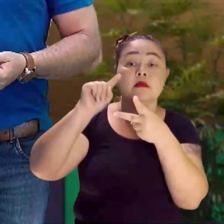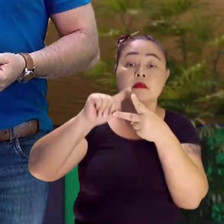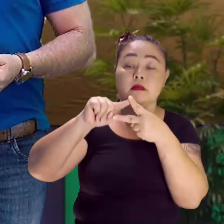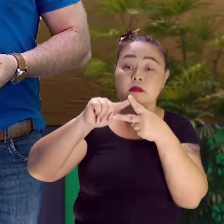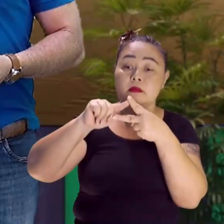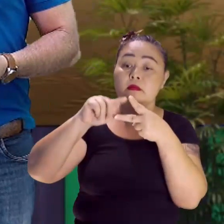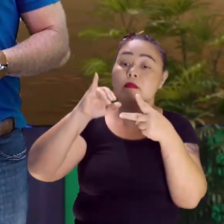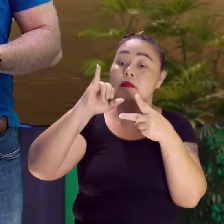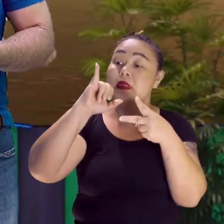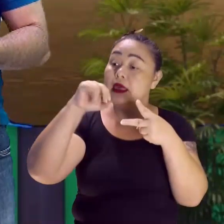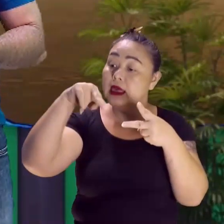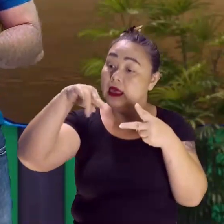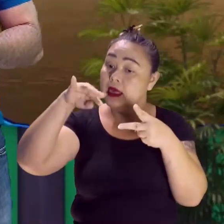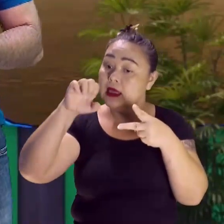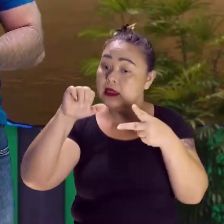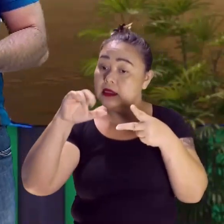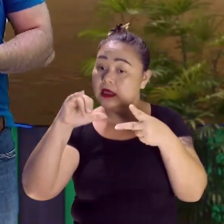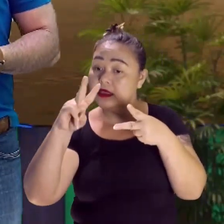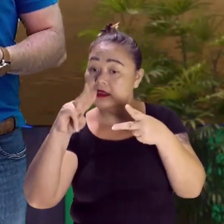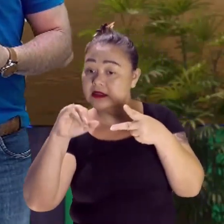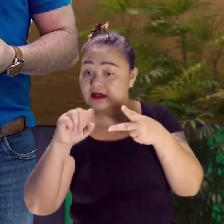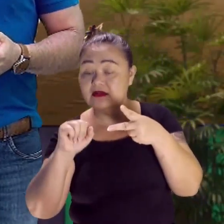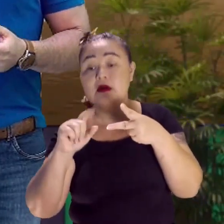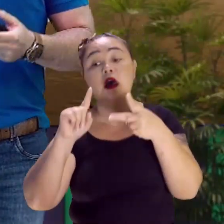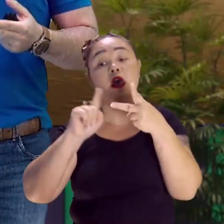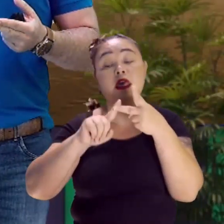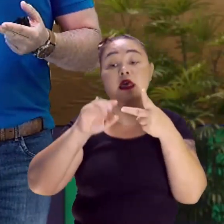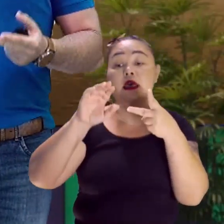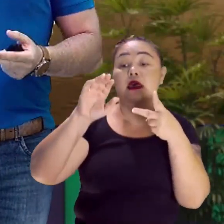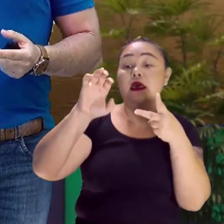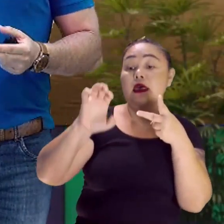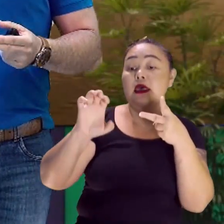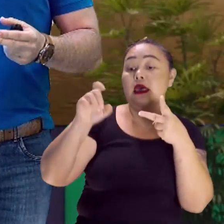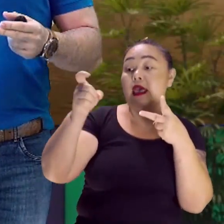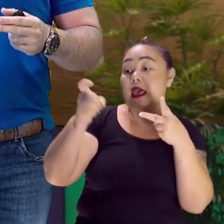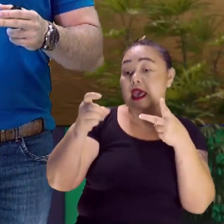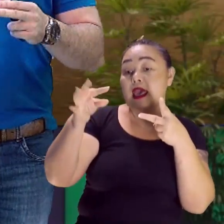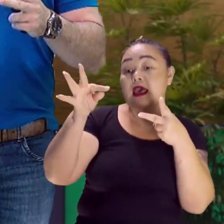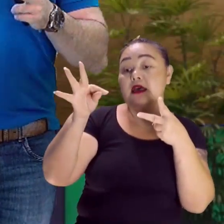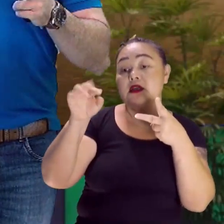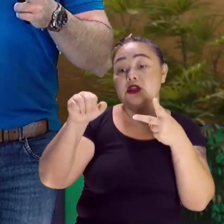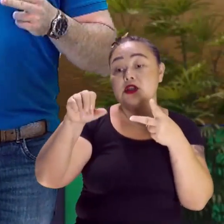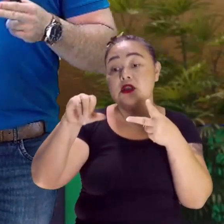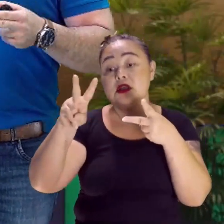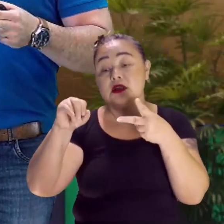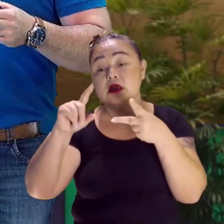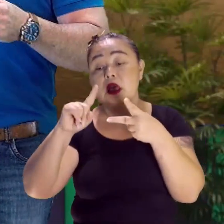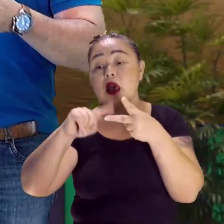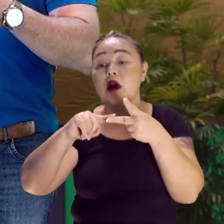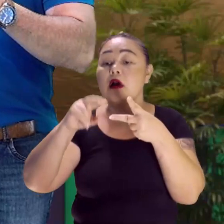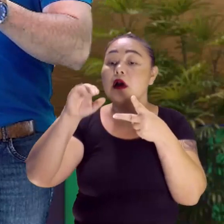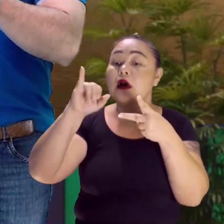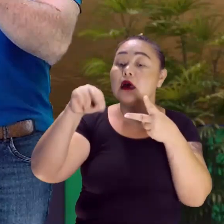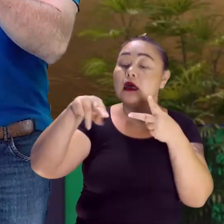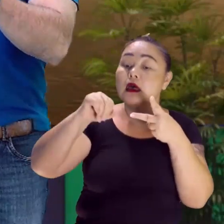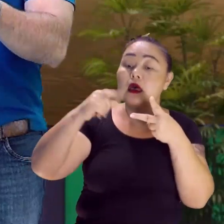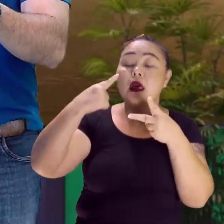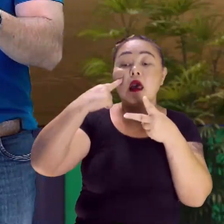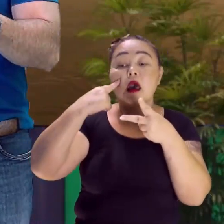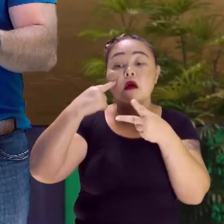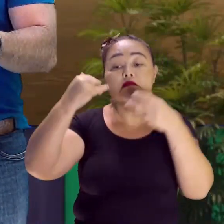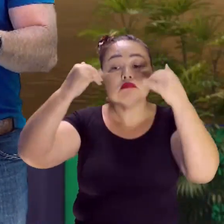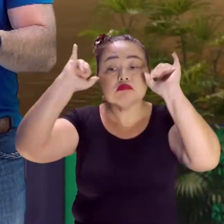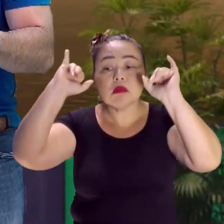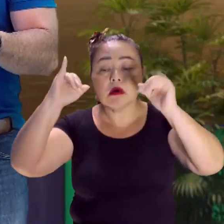intensiva e a pecuária extensiva a intensiva é quando o gado né é criado no sistema